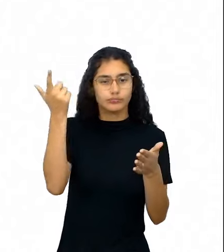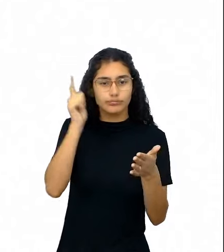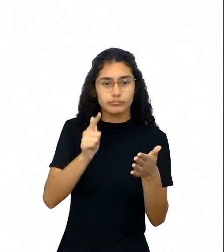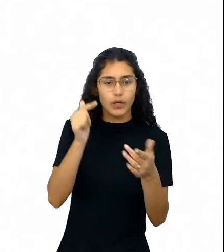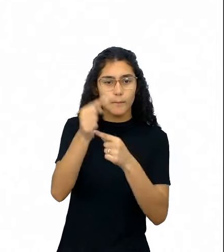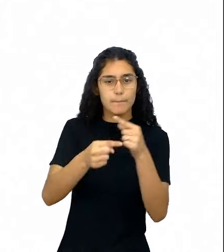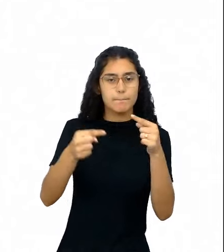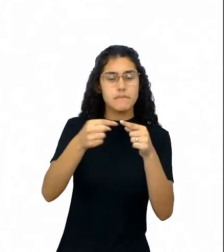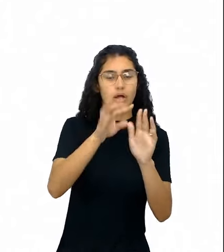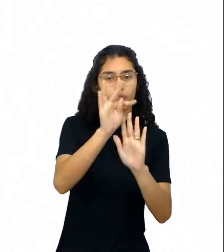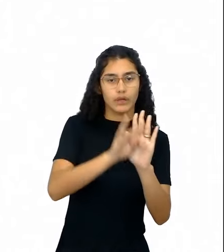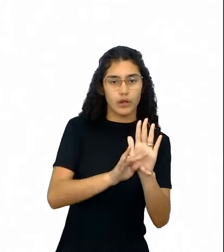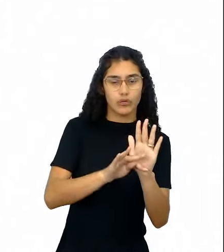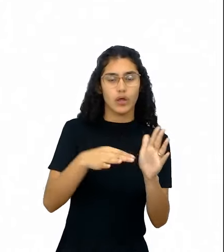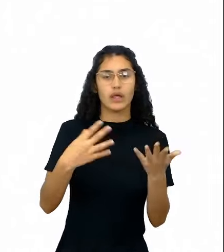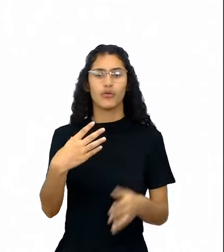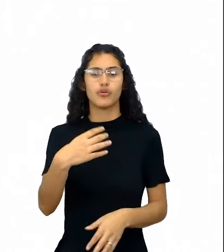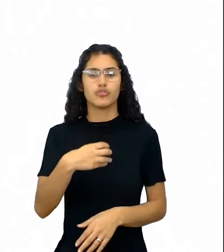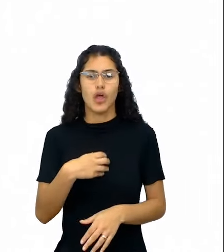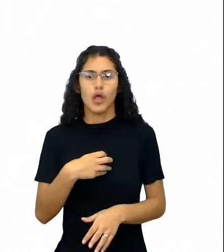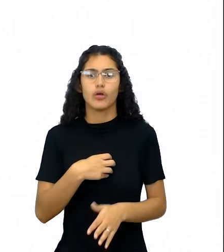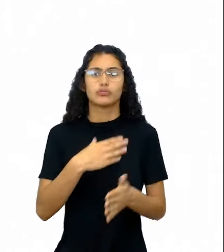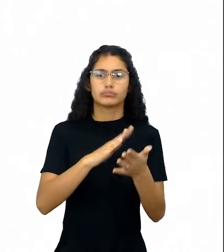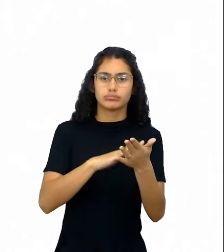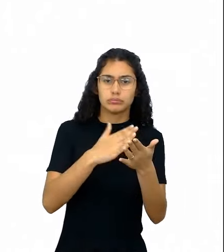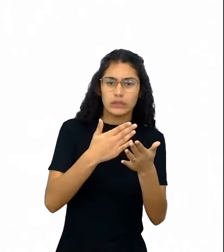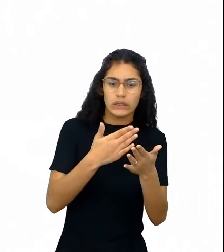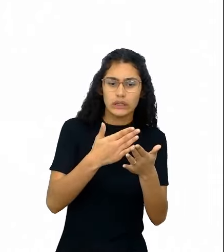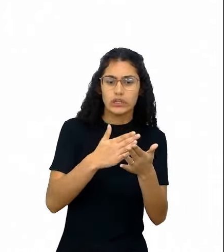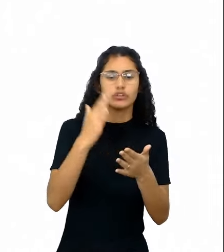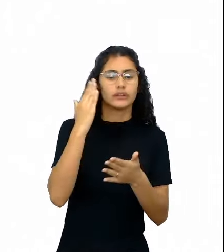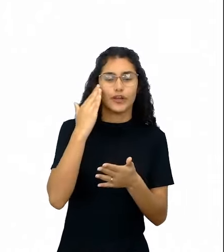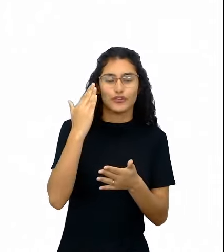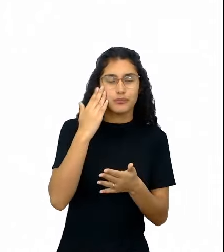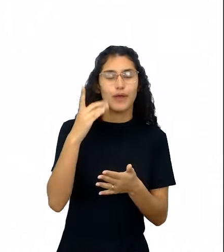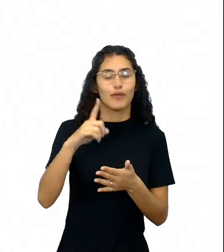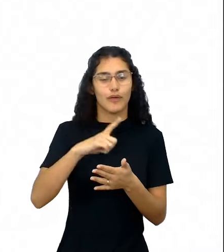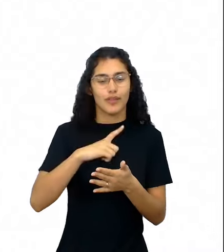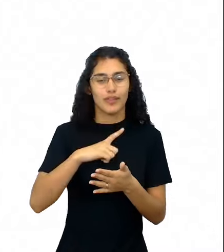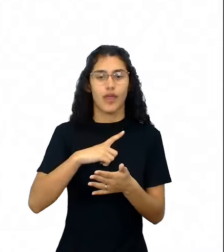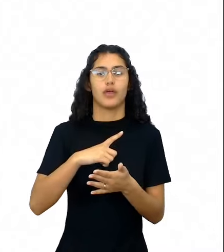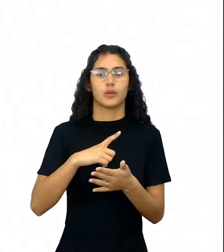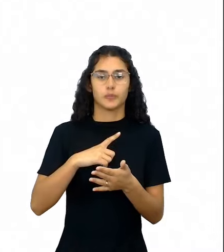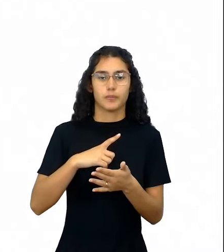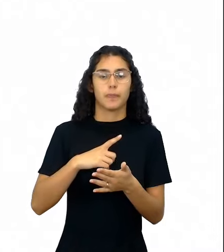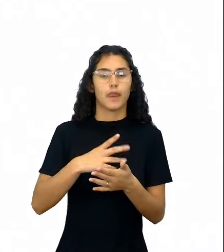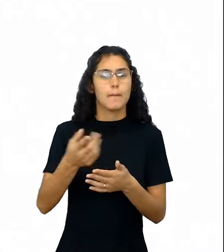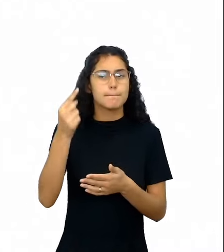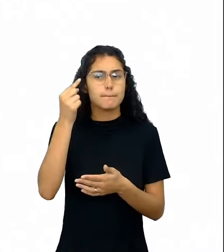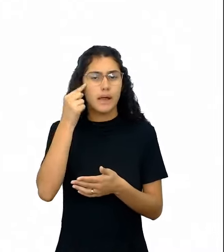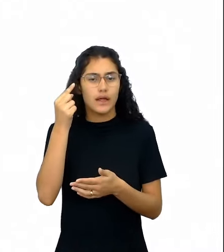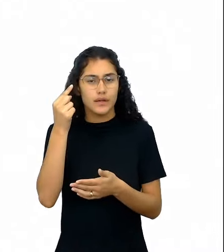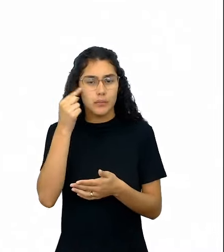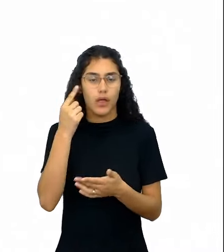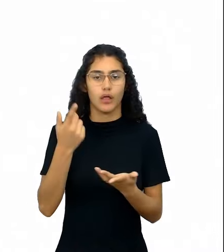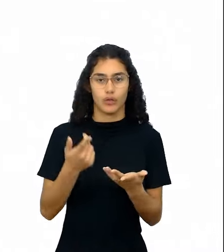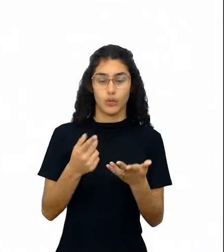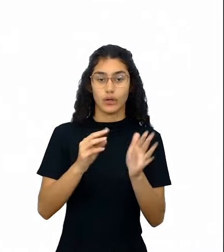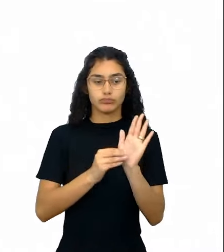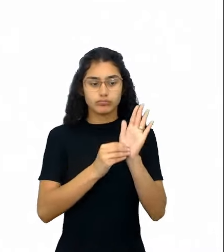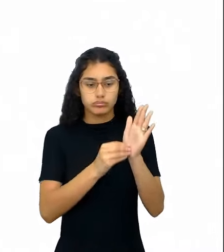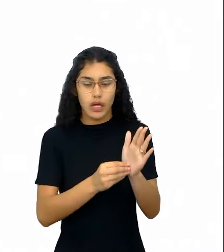esse texto? Em que estágio de interpretação, em que estágio de maturidade de raciocínio ele está?